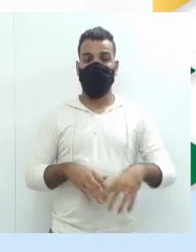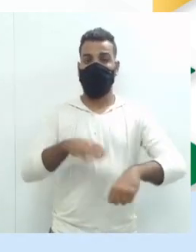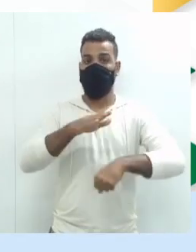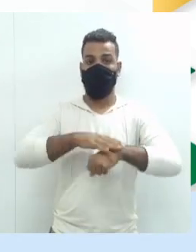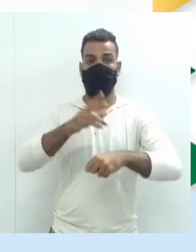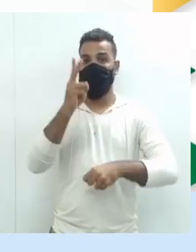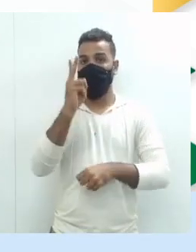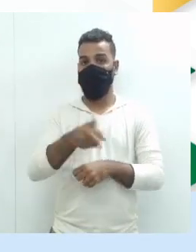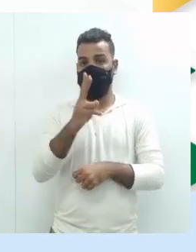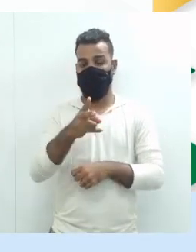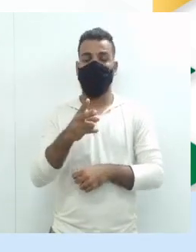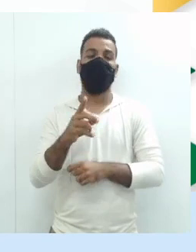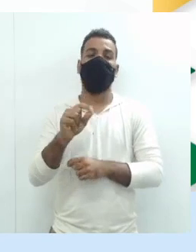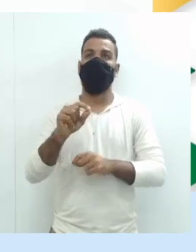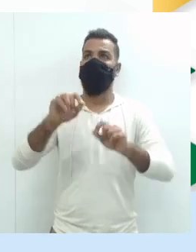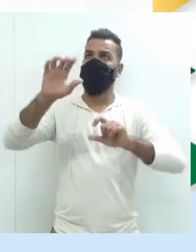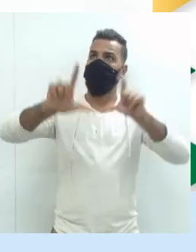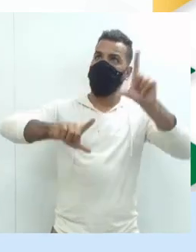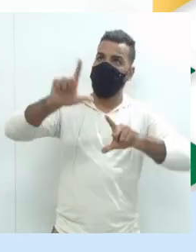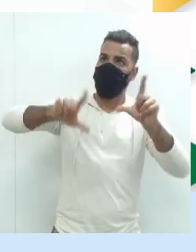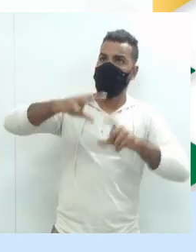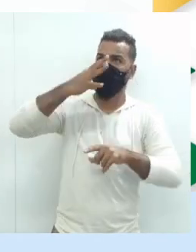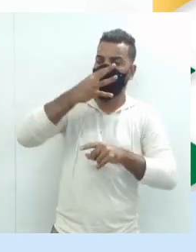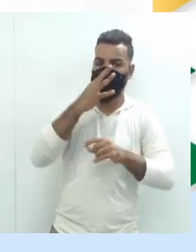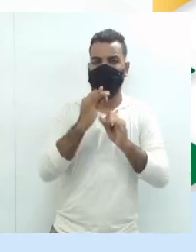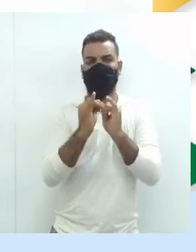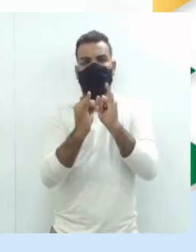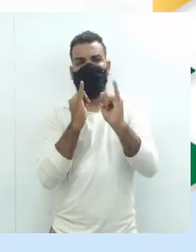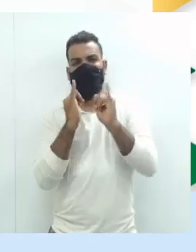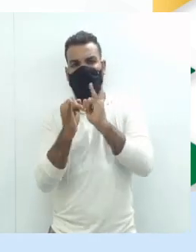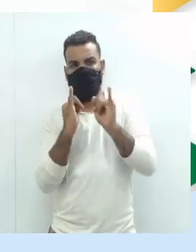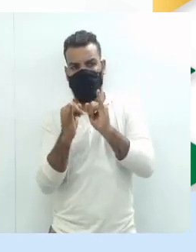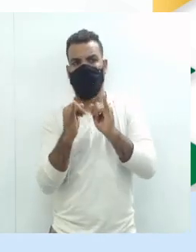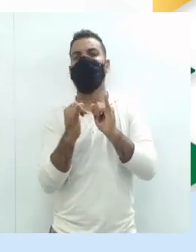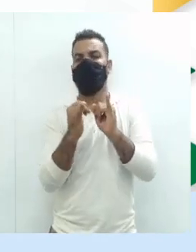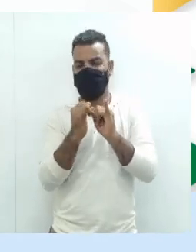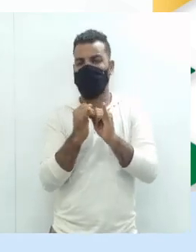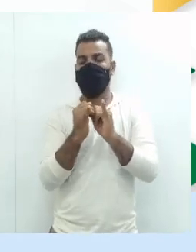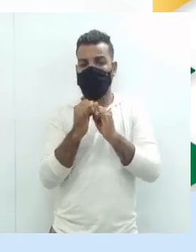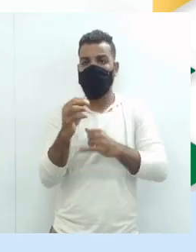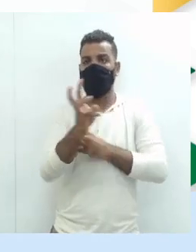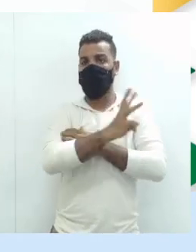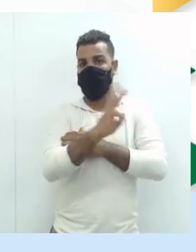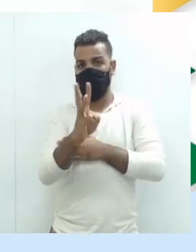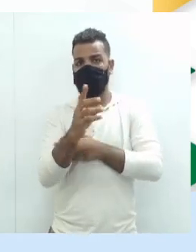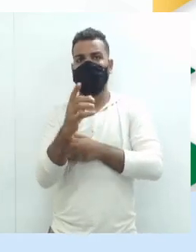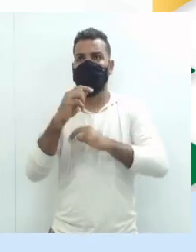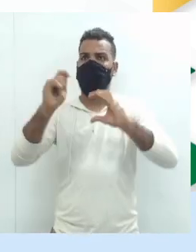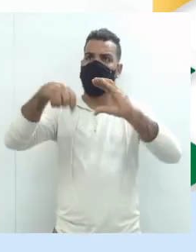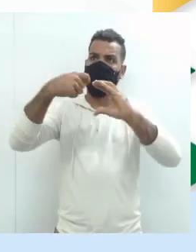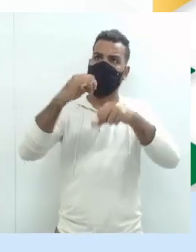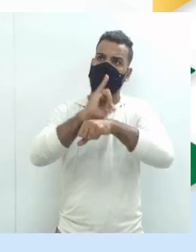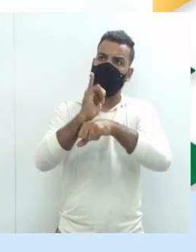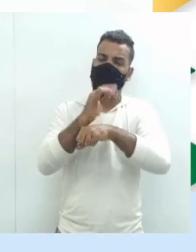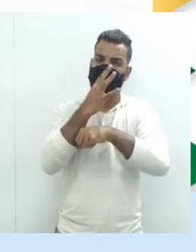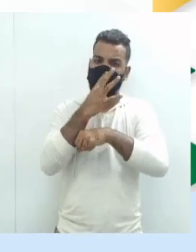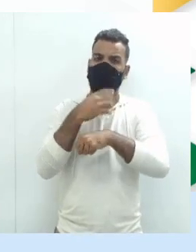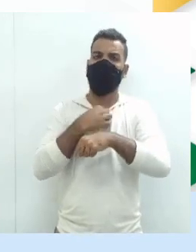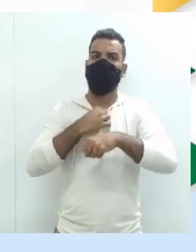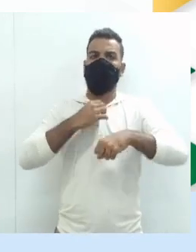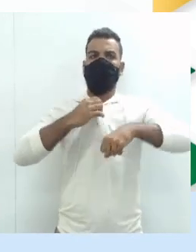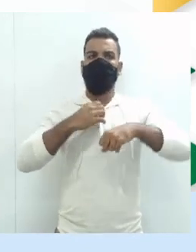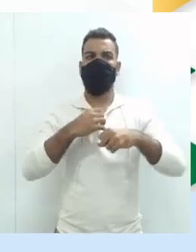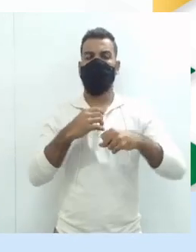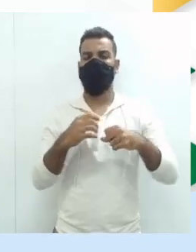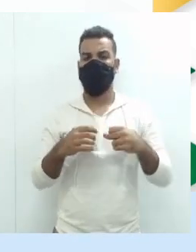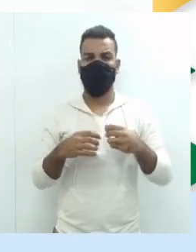sendo veiculados na televisão, na internet, né? Você entra num site, você vai assistir um vídeo no YouTube, vai ter